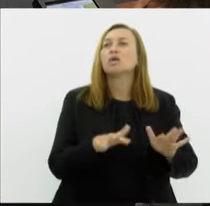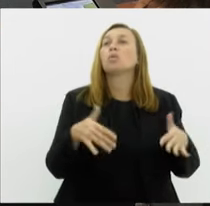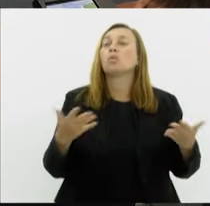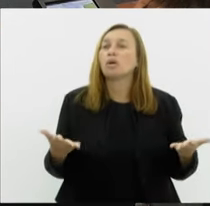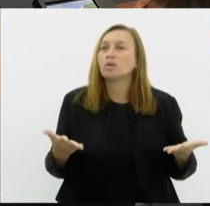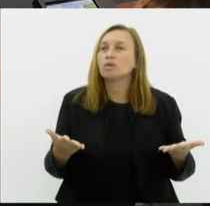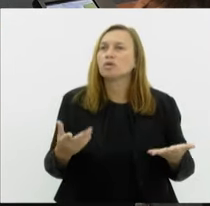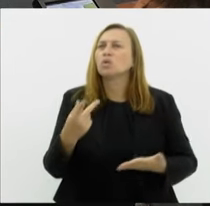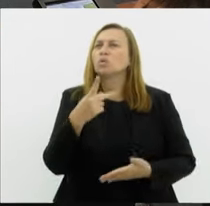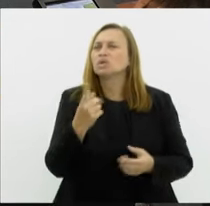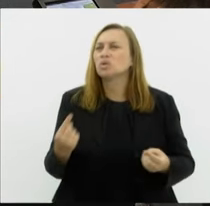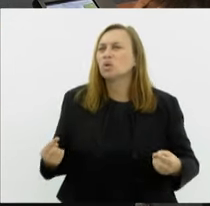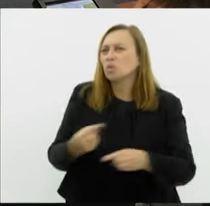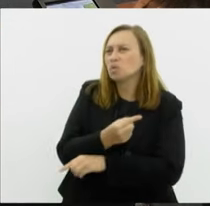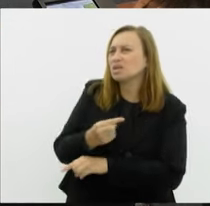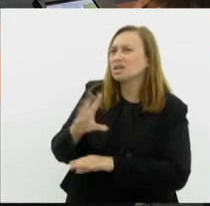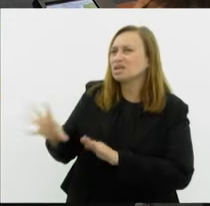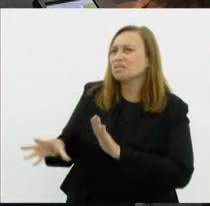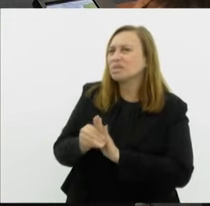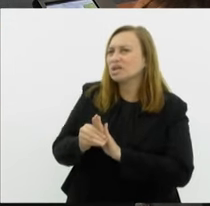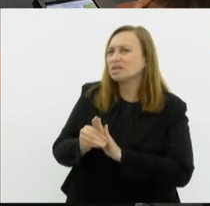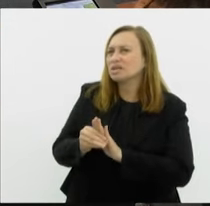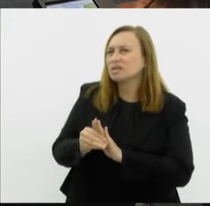O seu foi contrário às emendas.